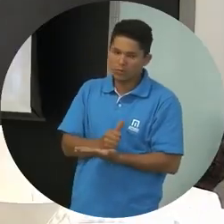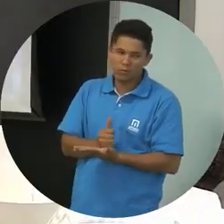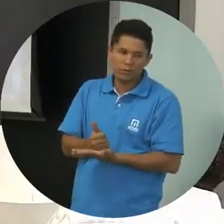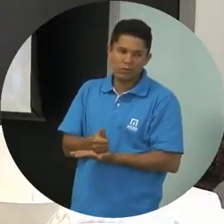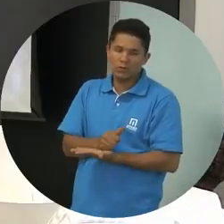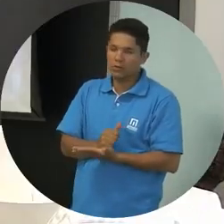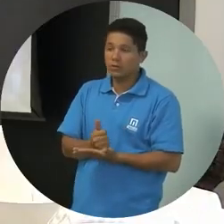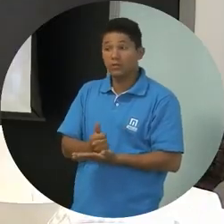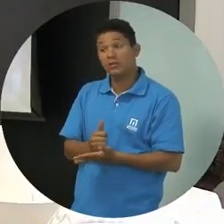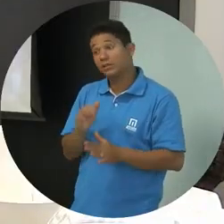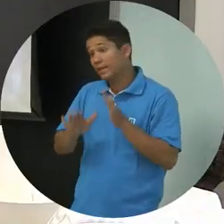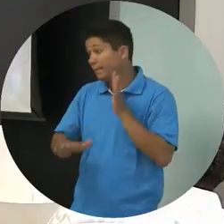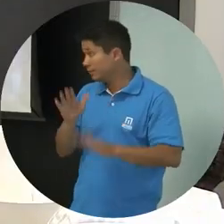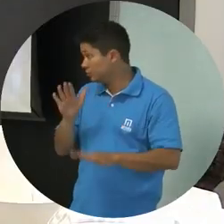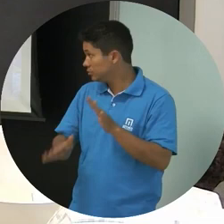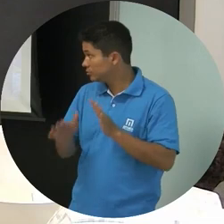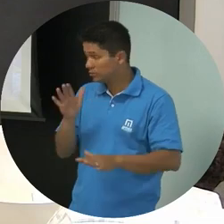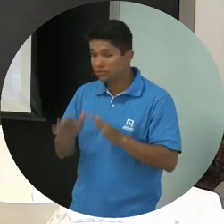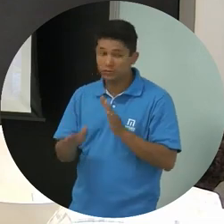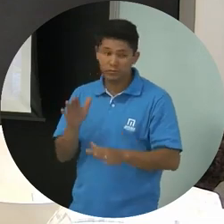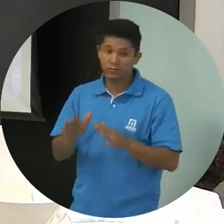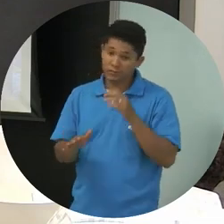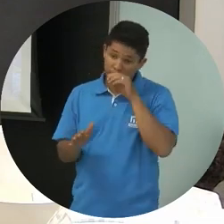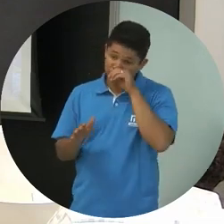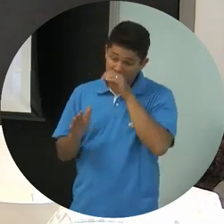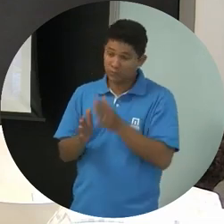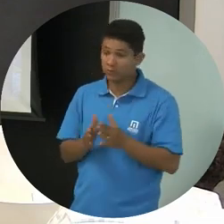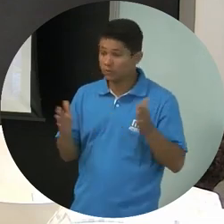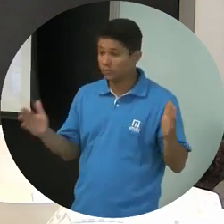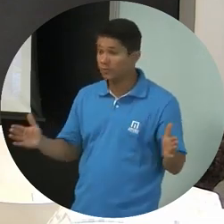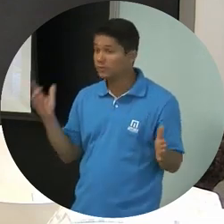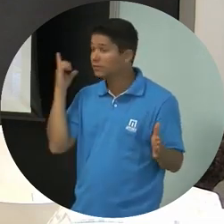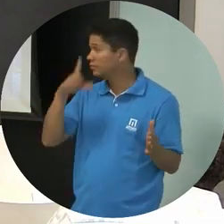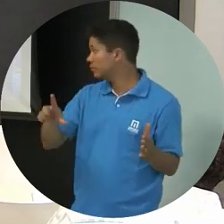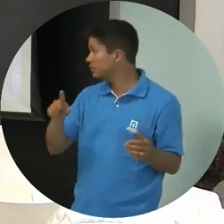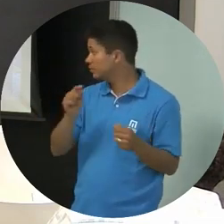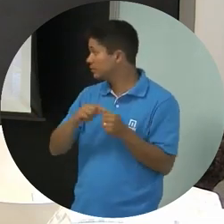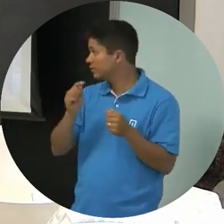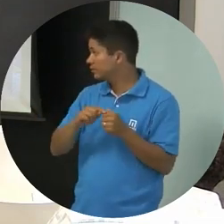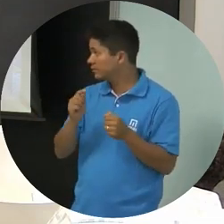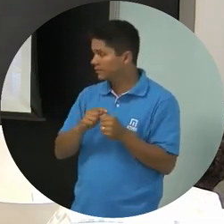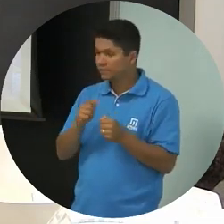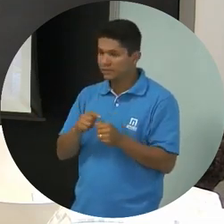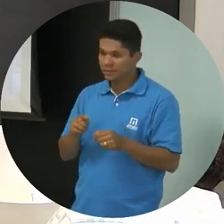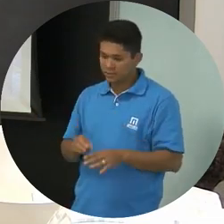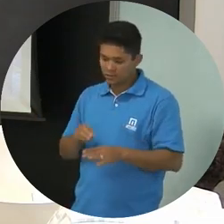gente vai ter a limitação exatamente do espaço para que eu consiga fazer a instalação